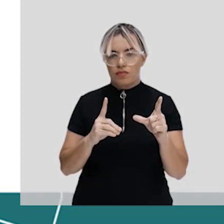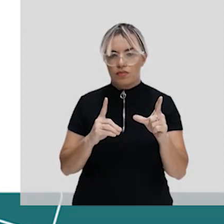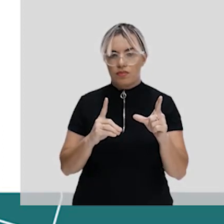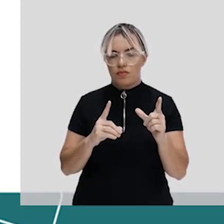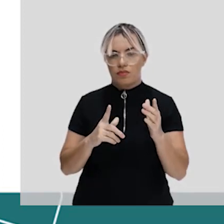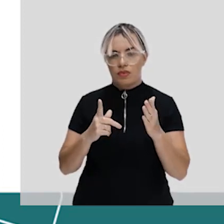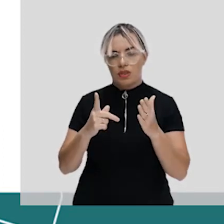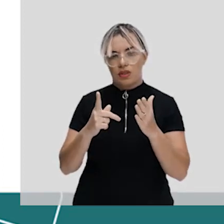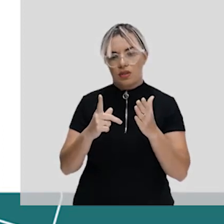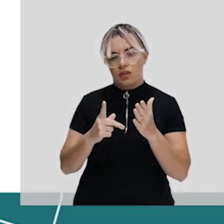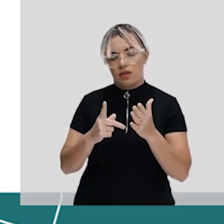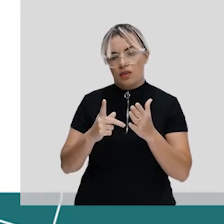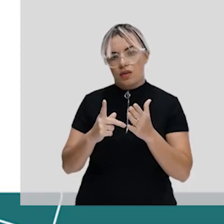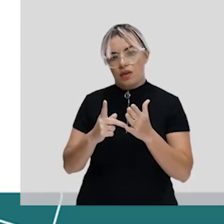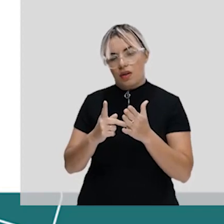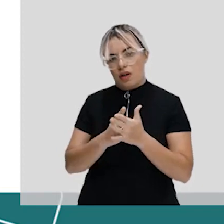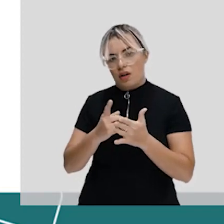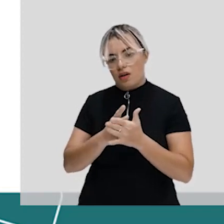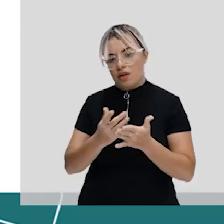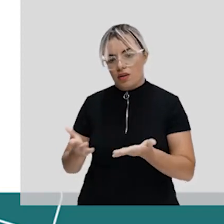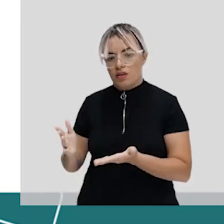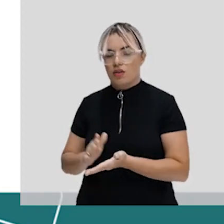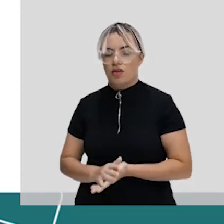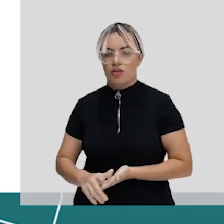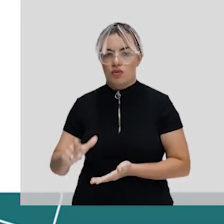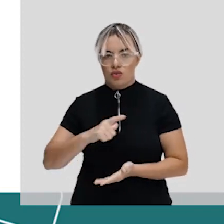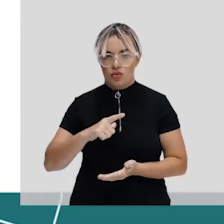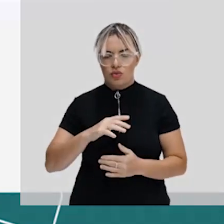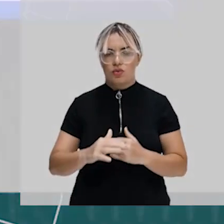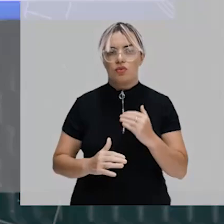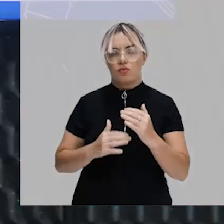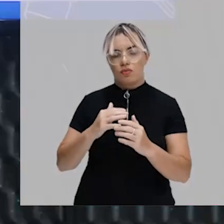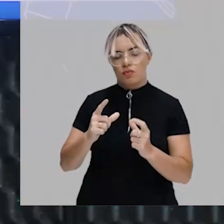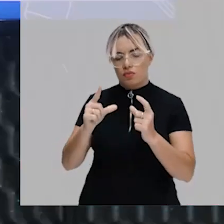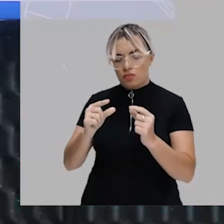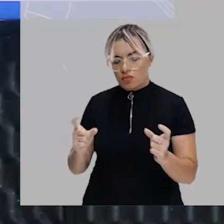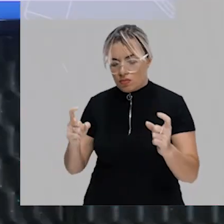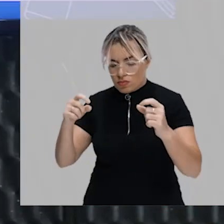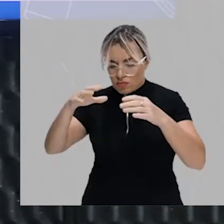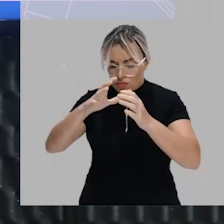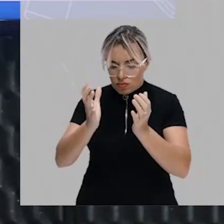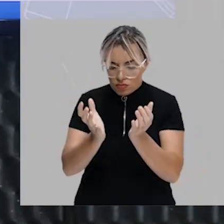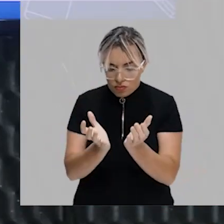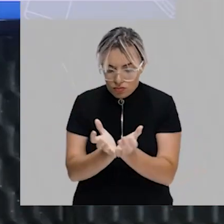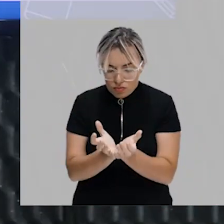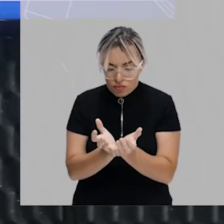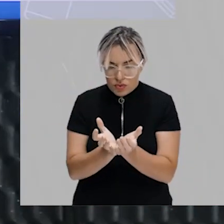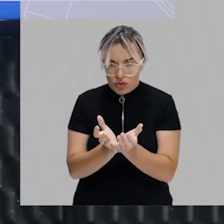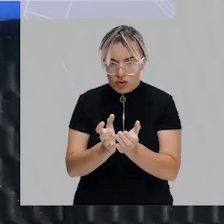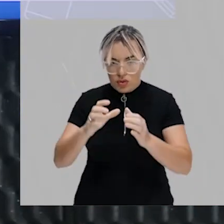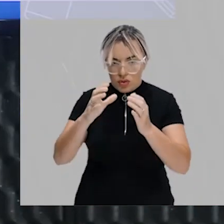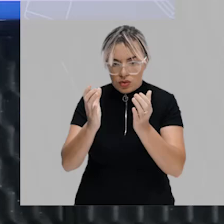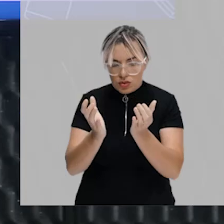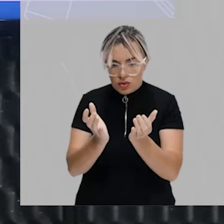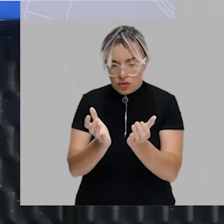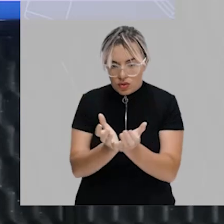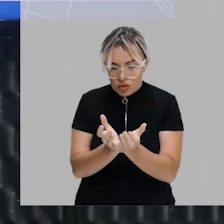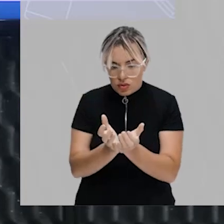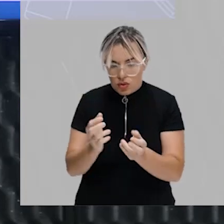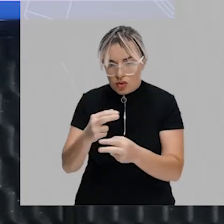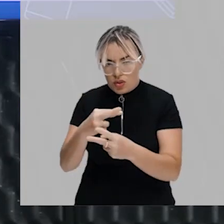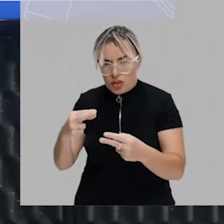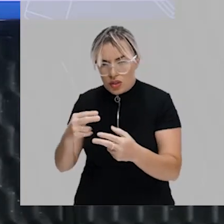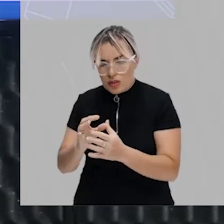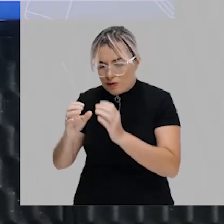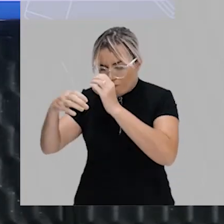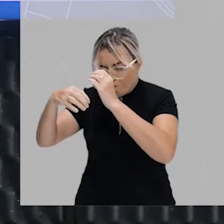que lógico que tinha condições de crescer micro-organismo no caldo nutritivo. São seres microscópicos. Como é que dentro